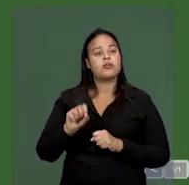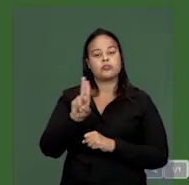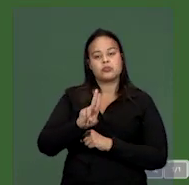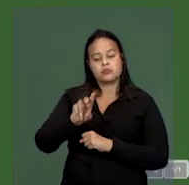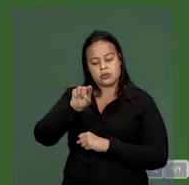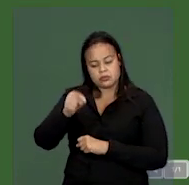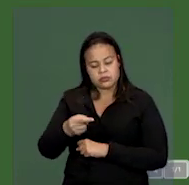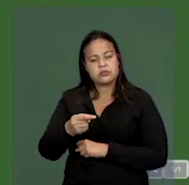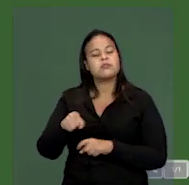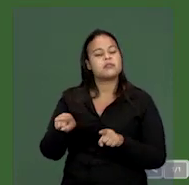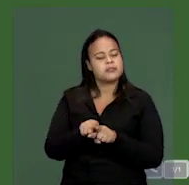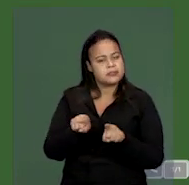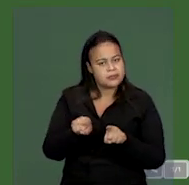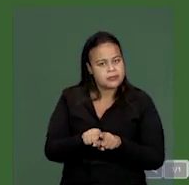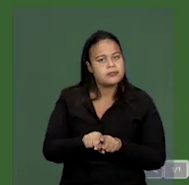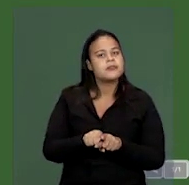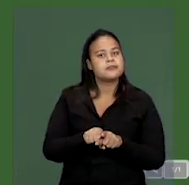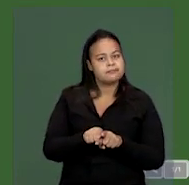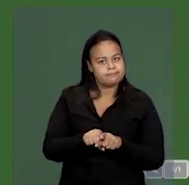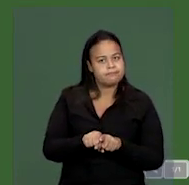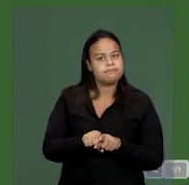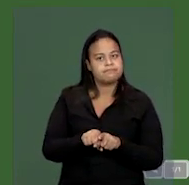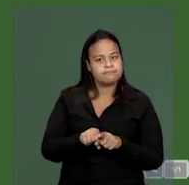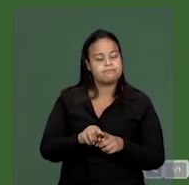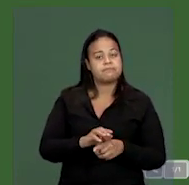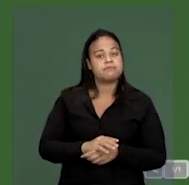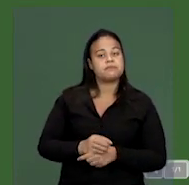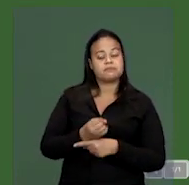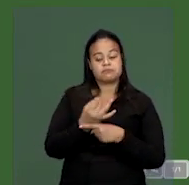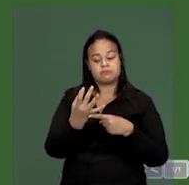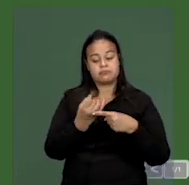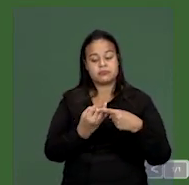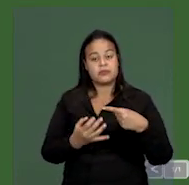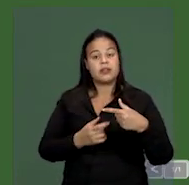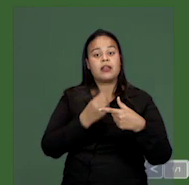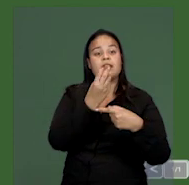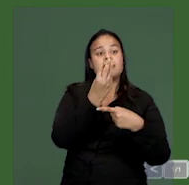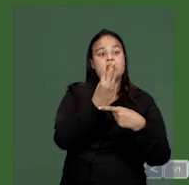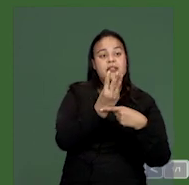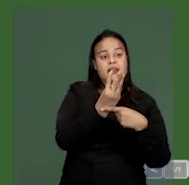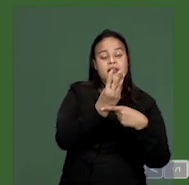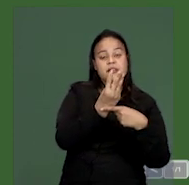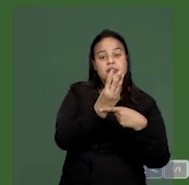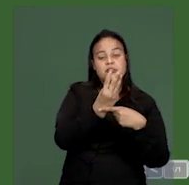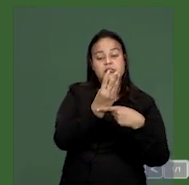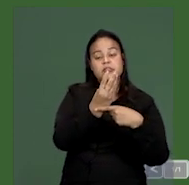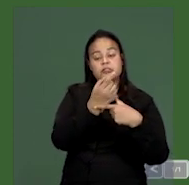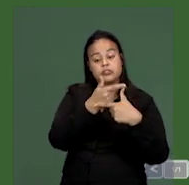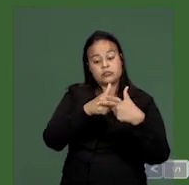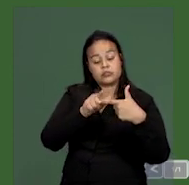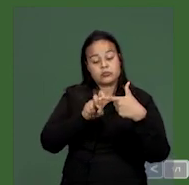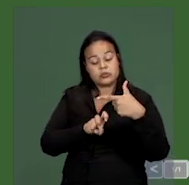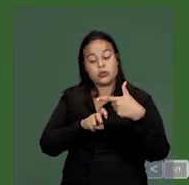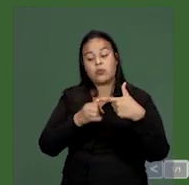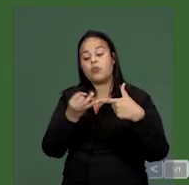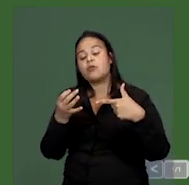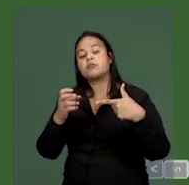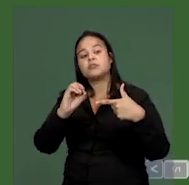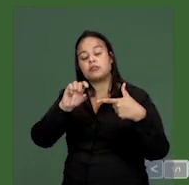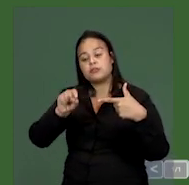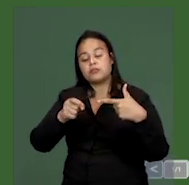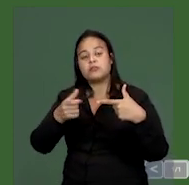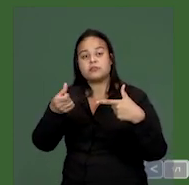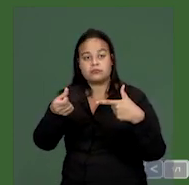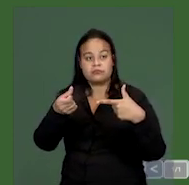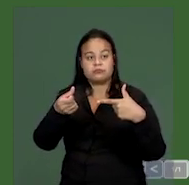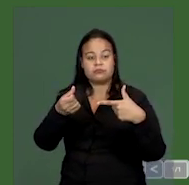mais usual nós trabalharmos com a forma decimal. Então, 3 dividido por 5 eu tenho 0,6. 4